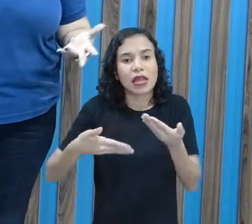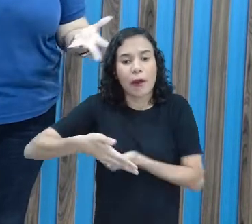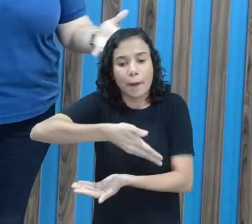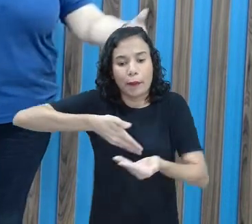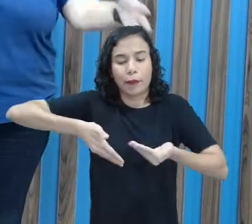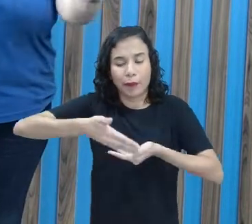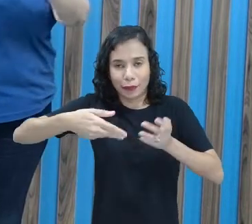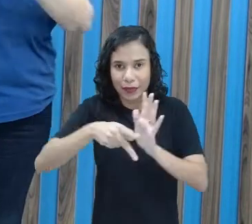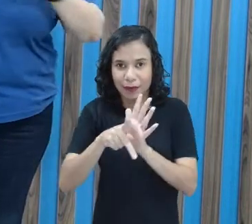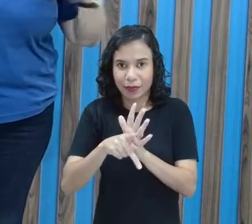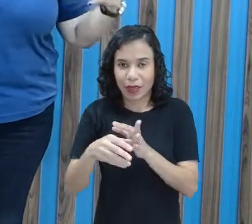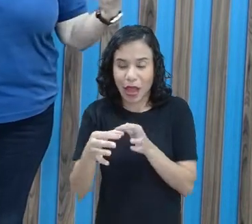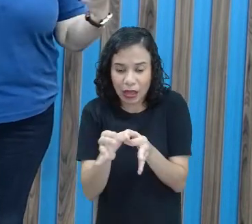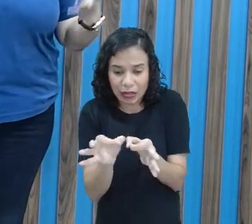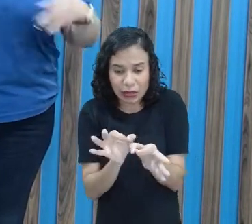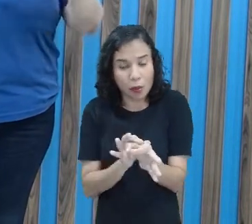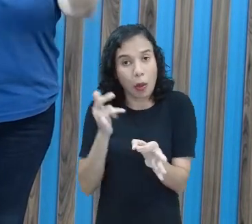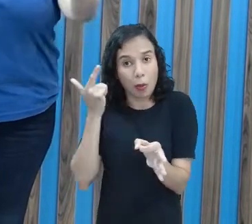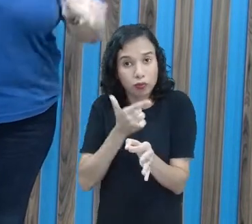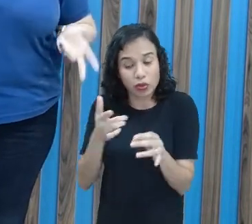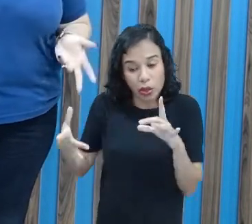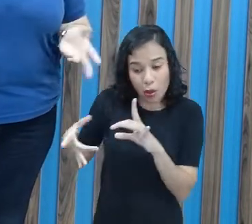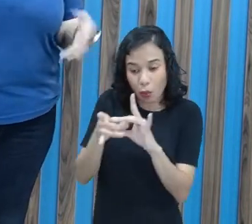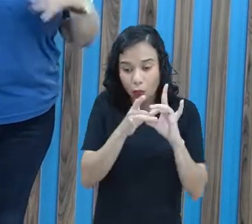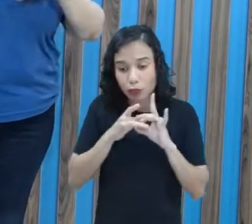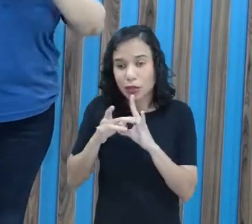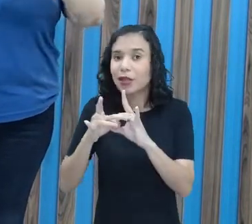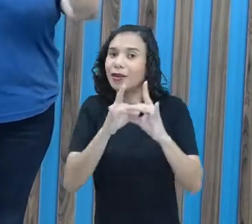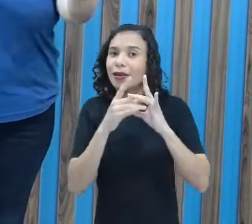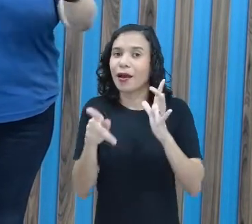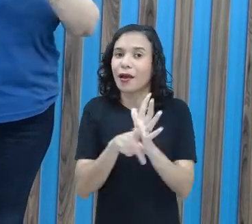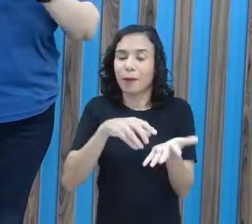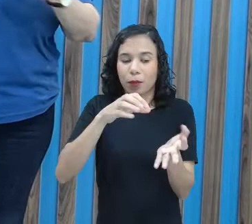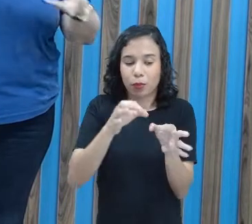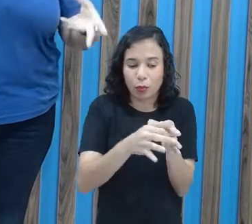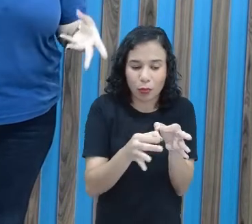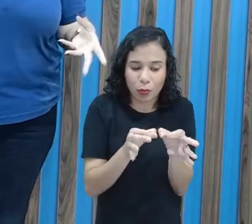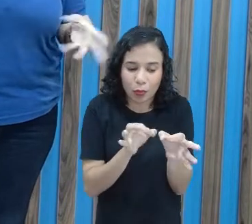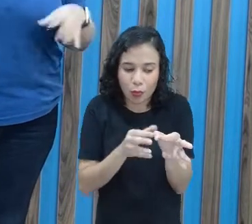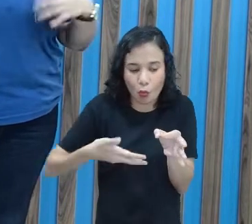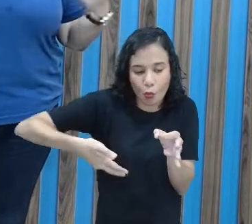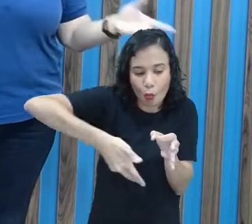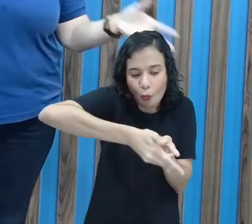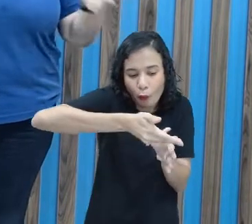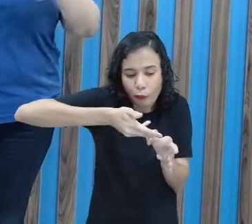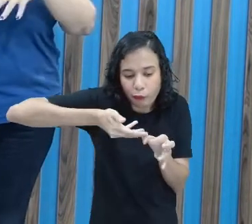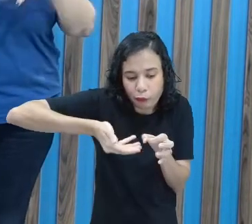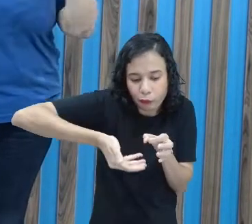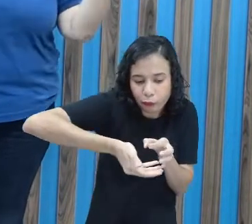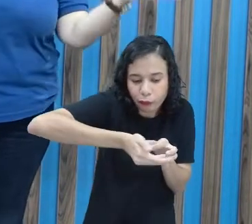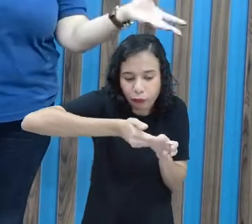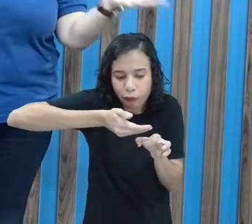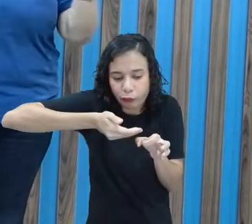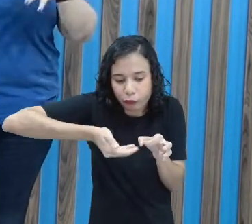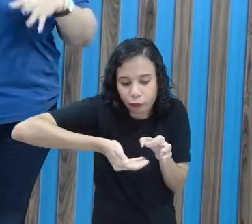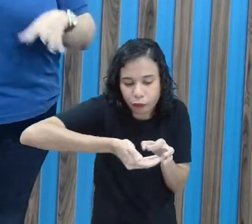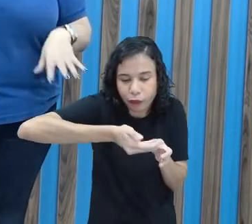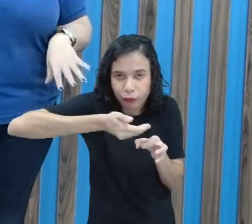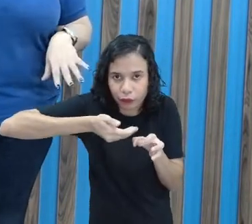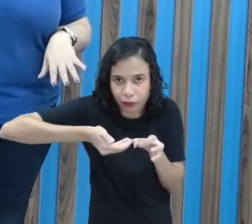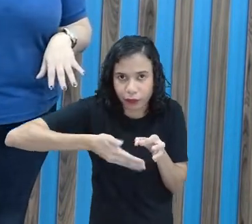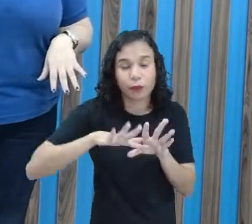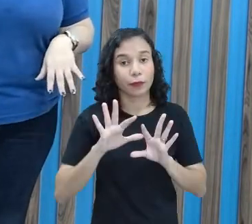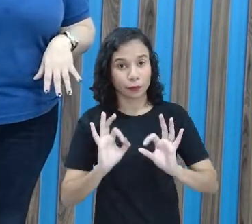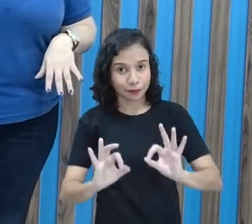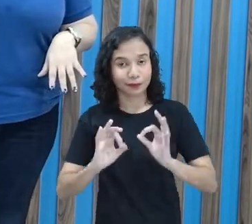aí, né? A célula funcionar inteira com o núcleo também entrando, interagindo ali, né? Com passagem de substância de um para outro,